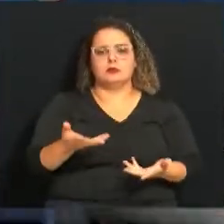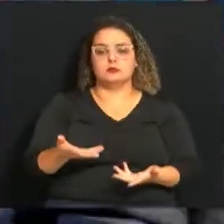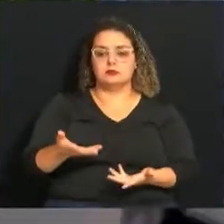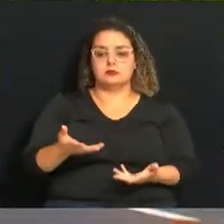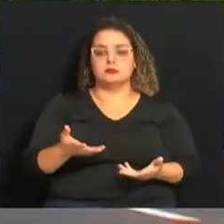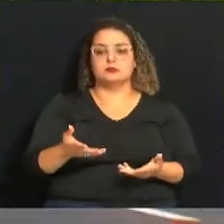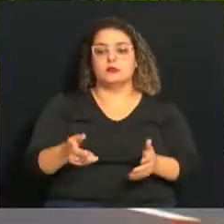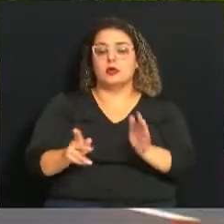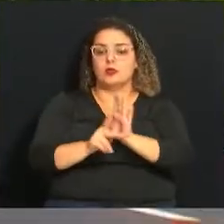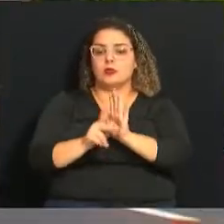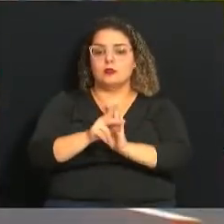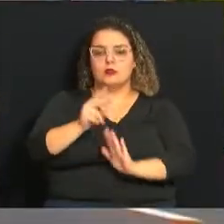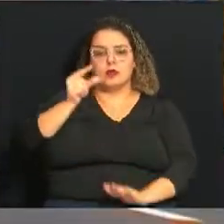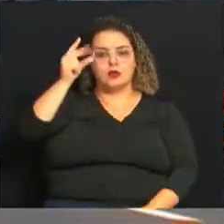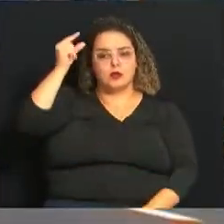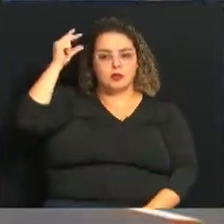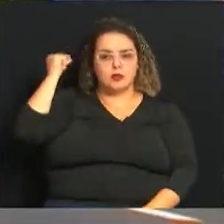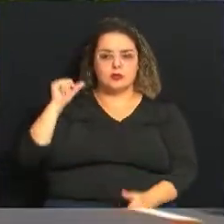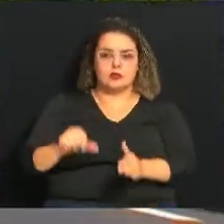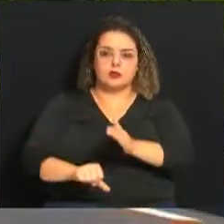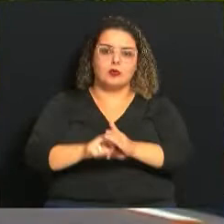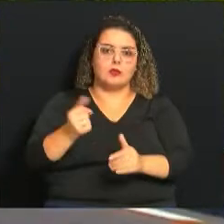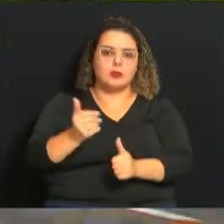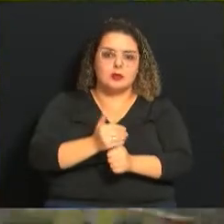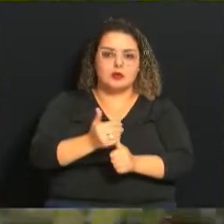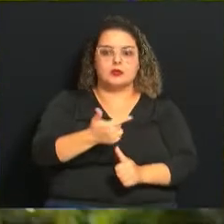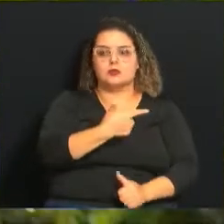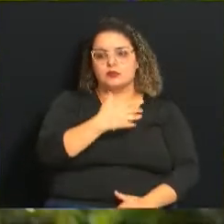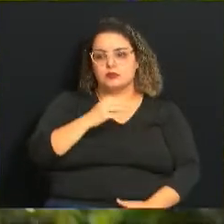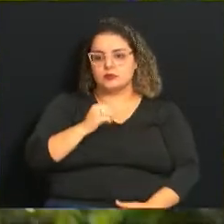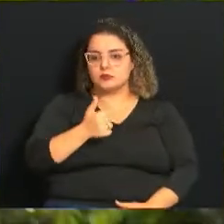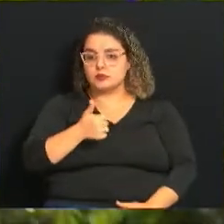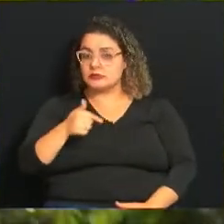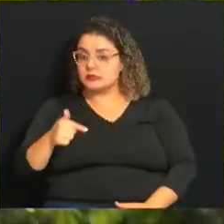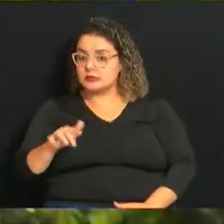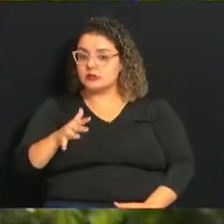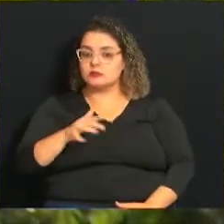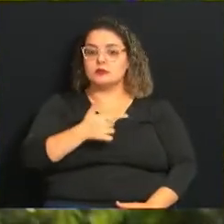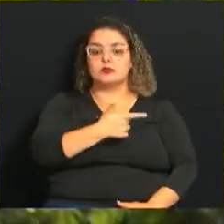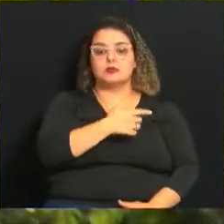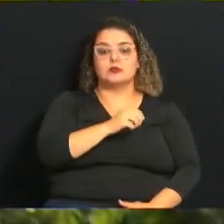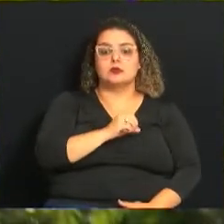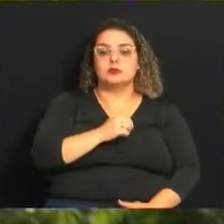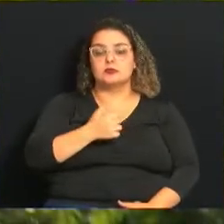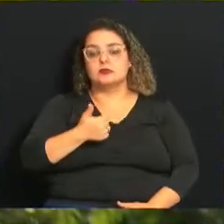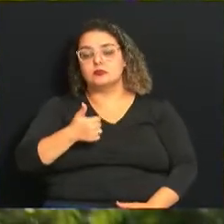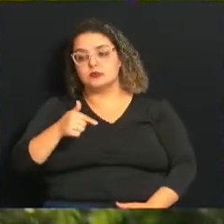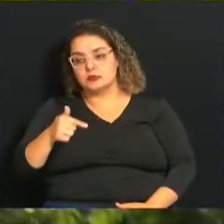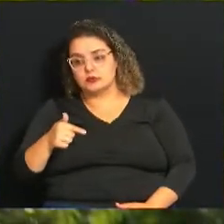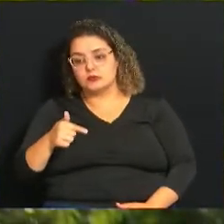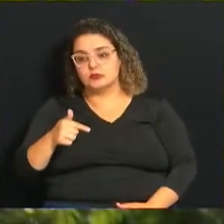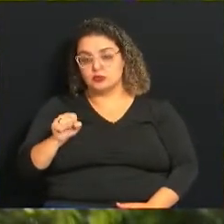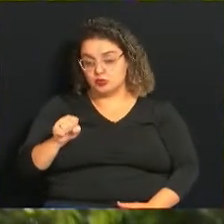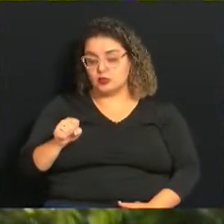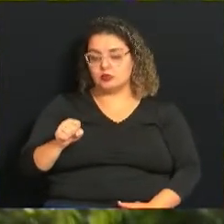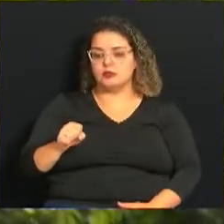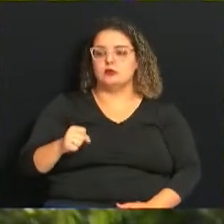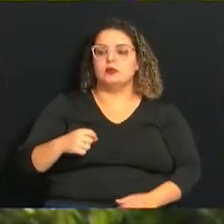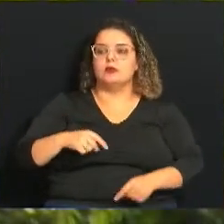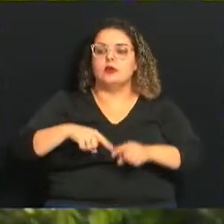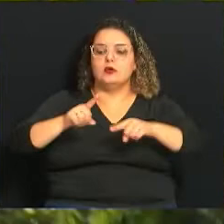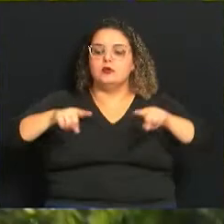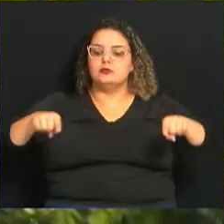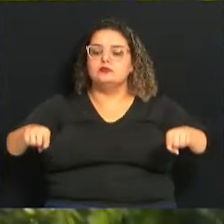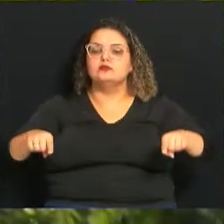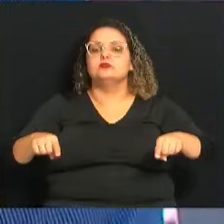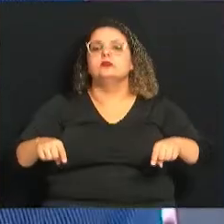já vem desde o primeiro mandato, 2017, 2018. Eu apresentei esse projeto, Velocidade Única nas ruas e avenidas do